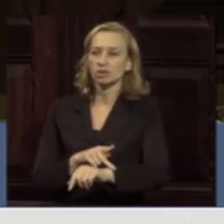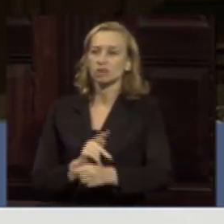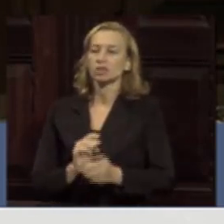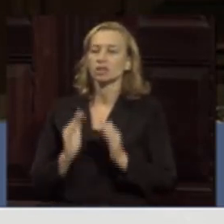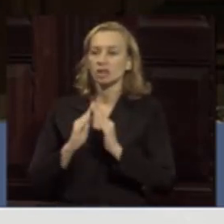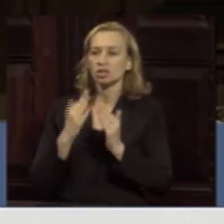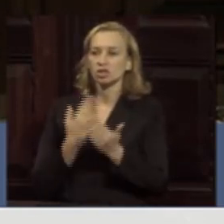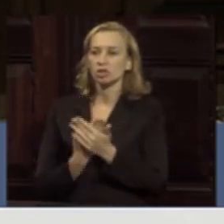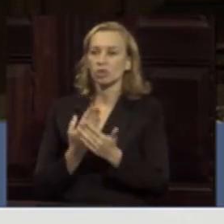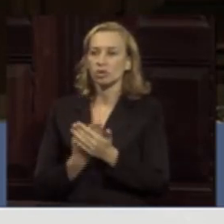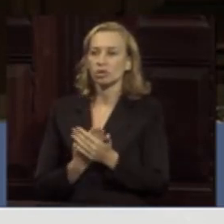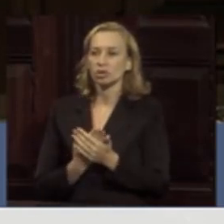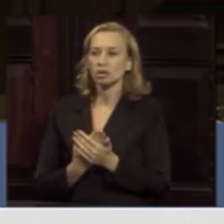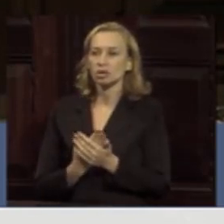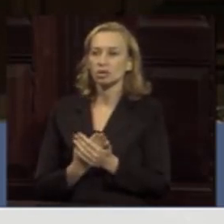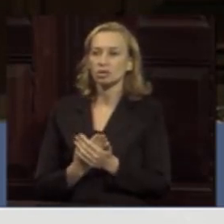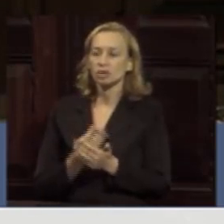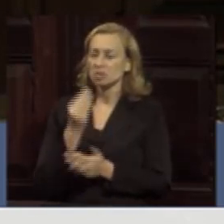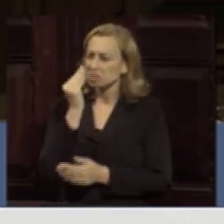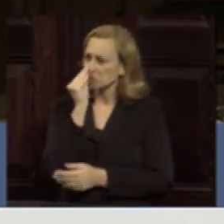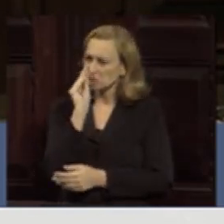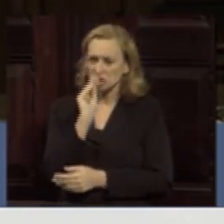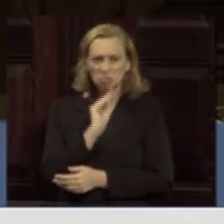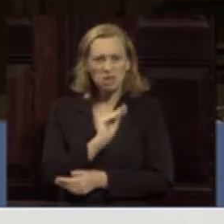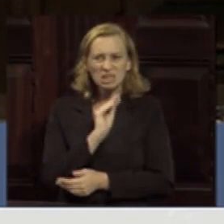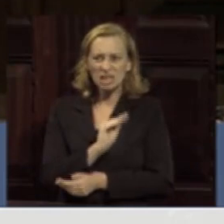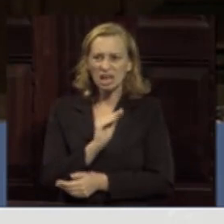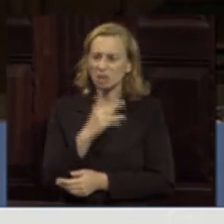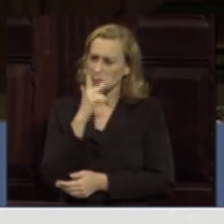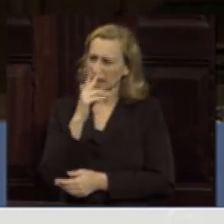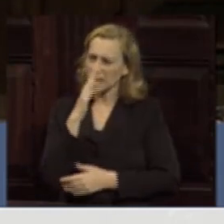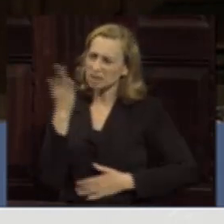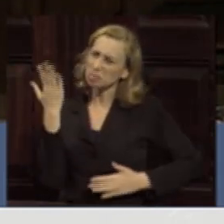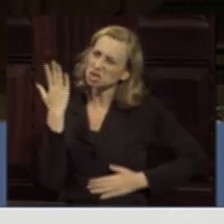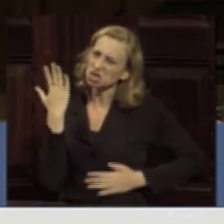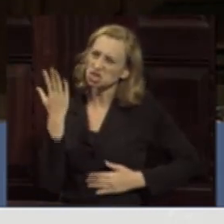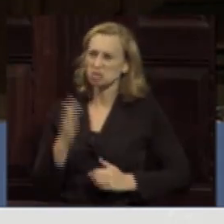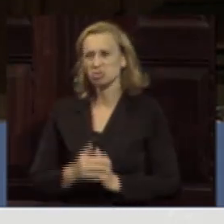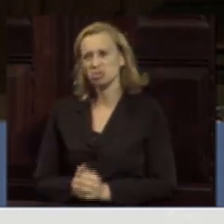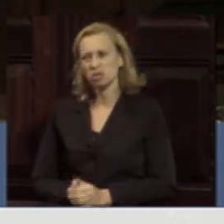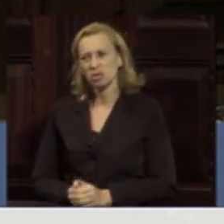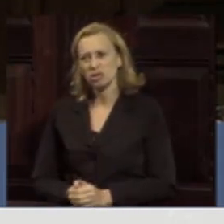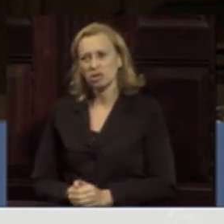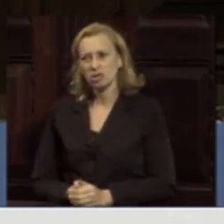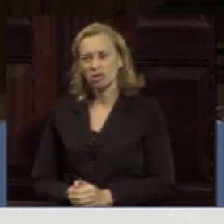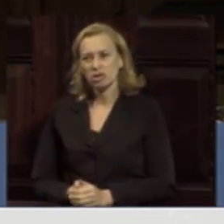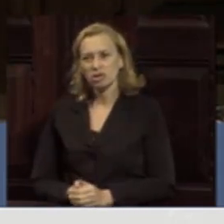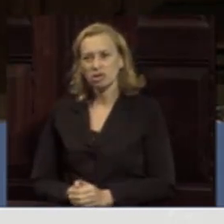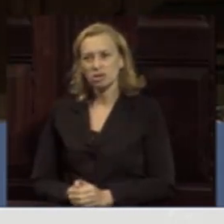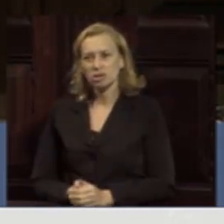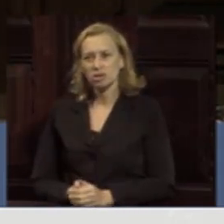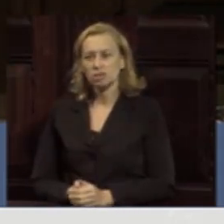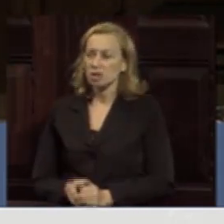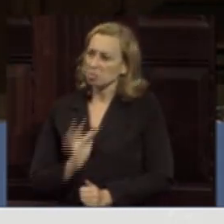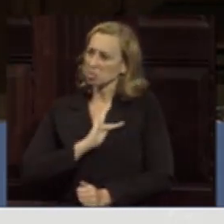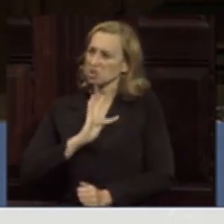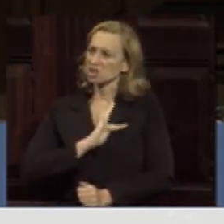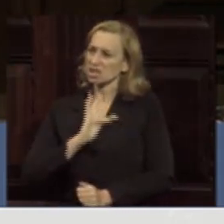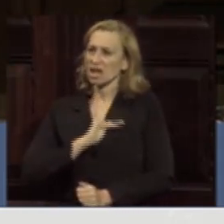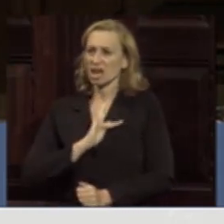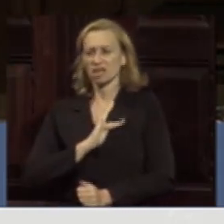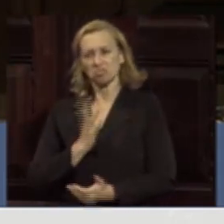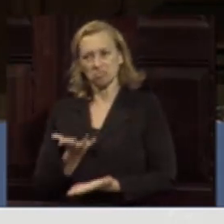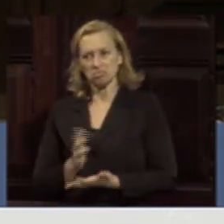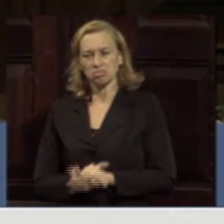nas escolas, são tratados como bandidos, que devem ser abordados por policiais.